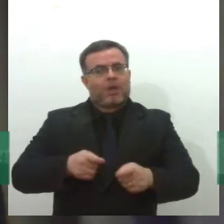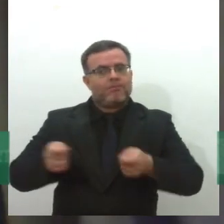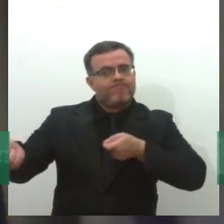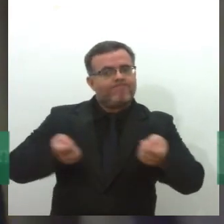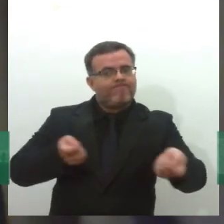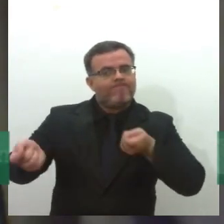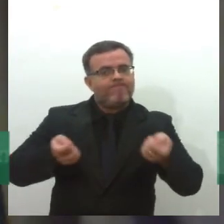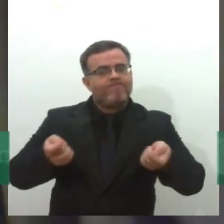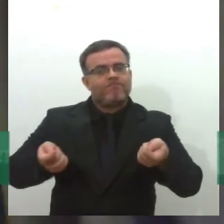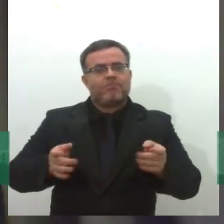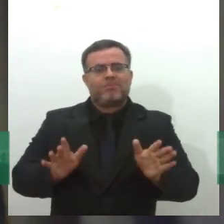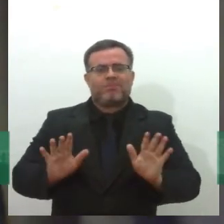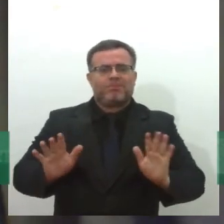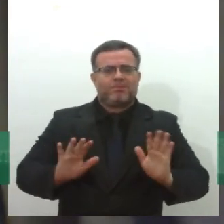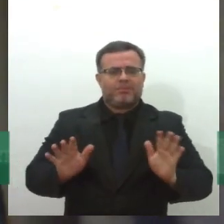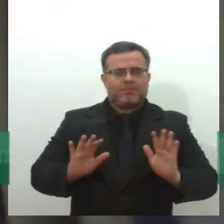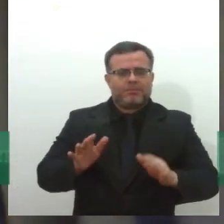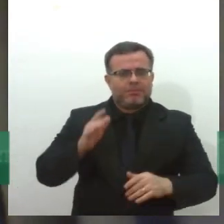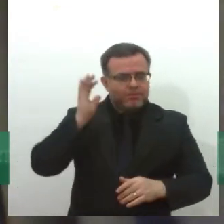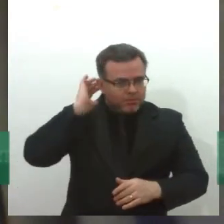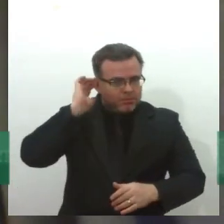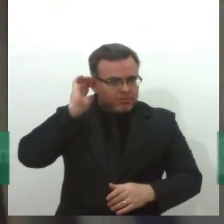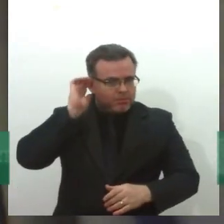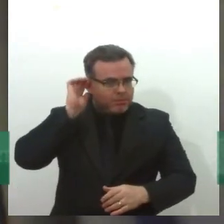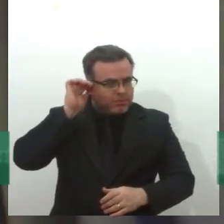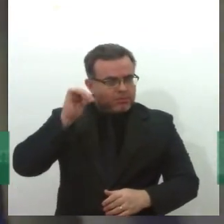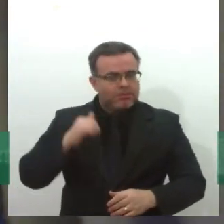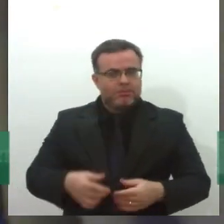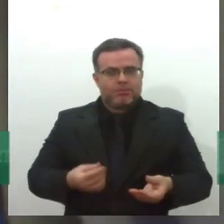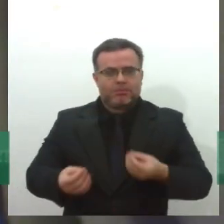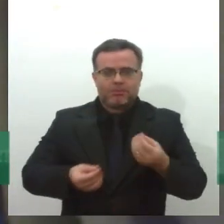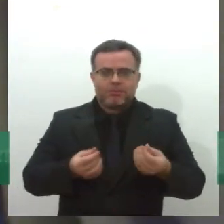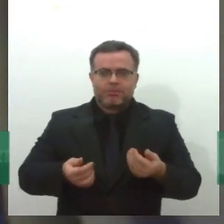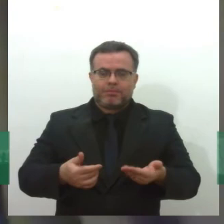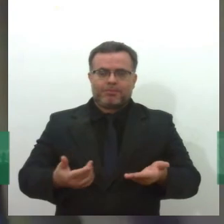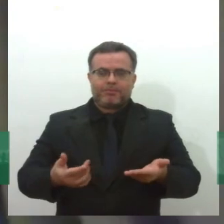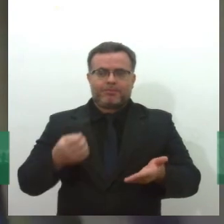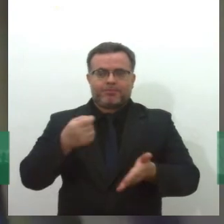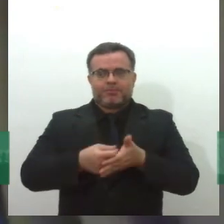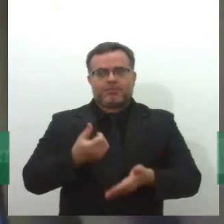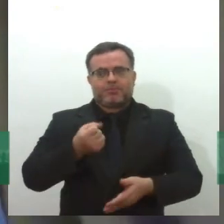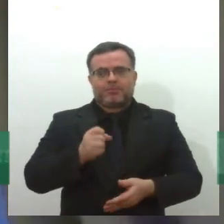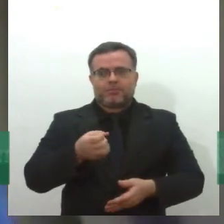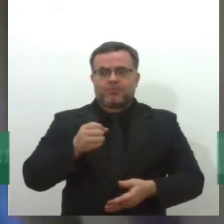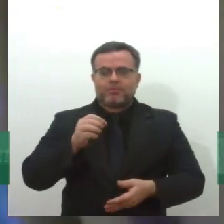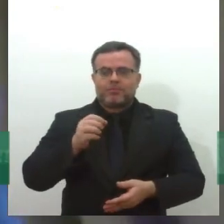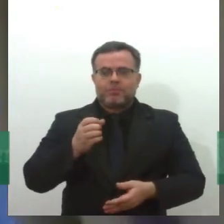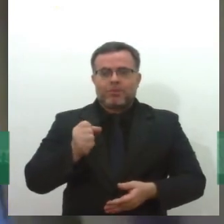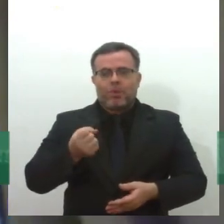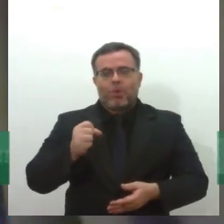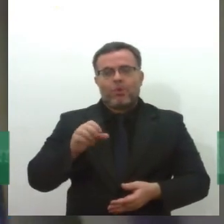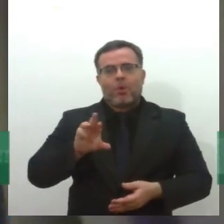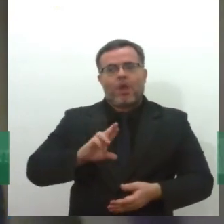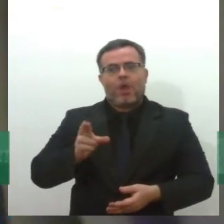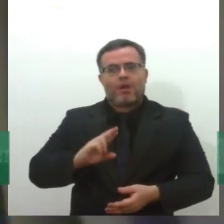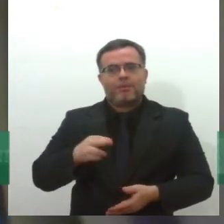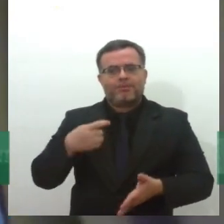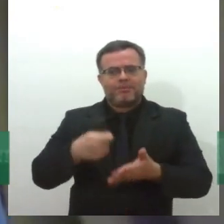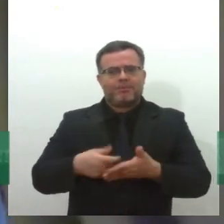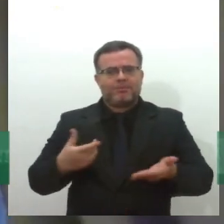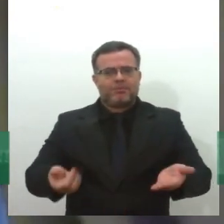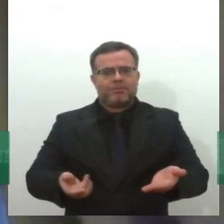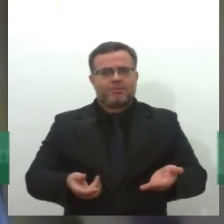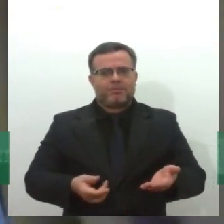esse... Eu sou cidadão também. Eu não gosto de pagar R$8 no litro da gasolina. Eu não gosto de pagar mais caro no